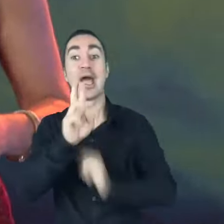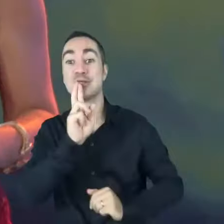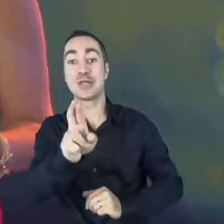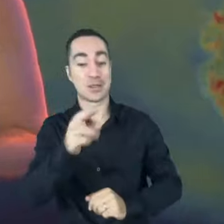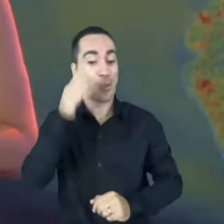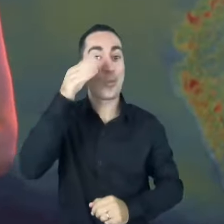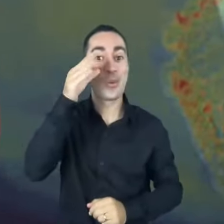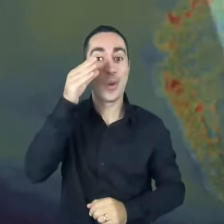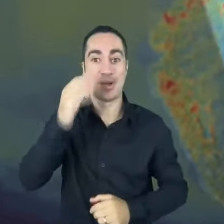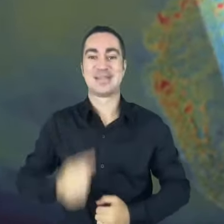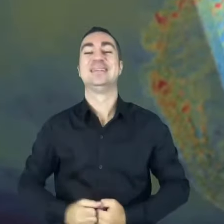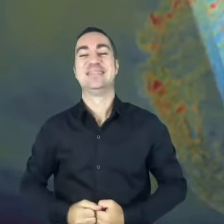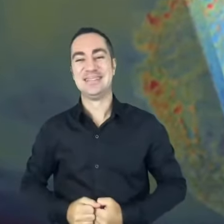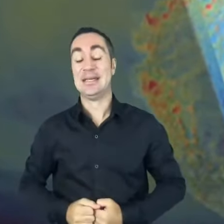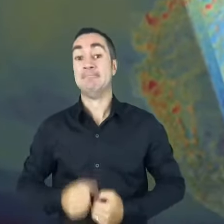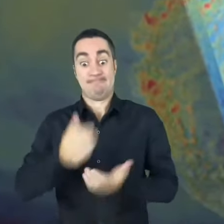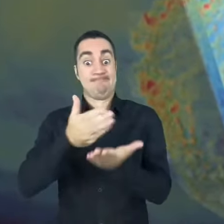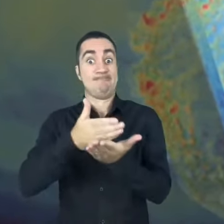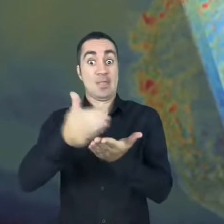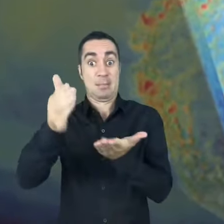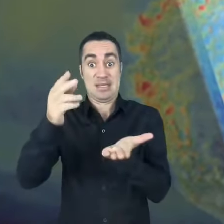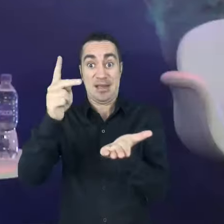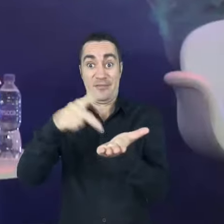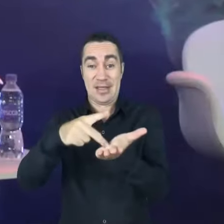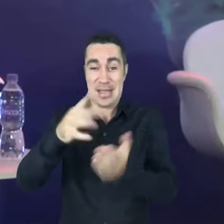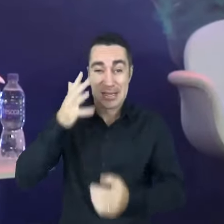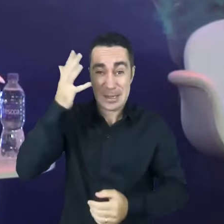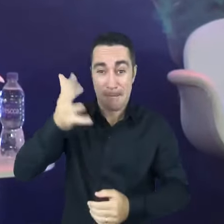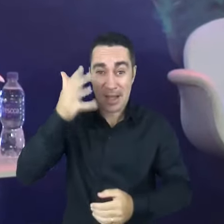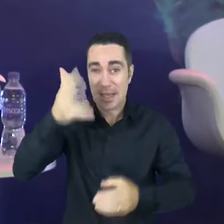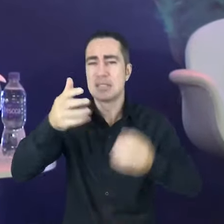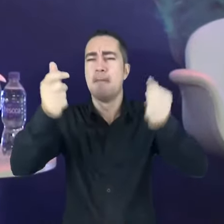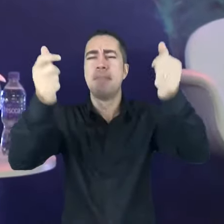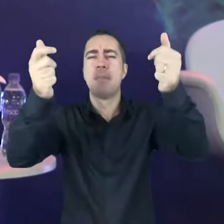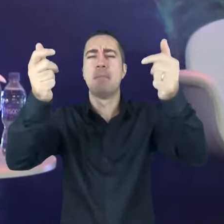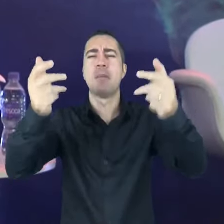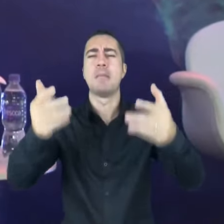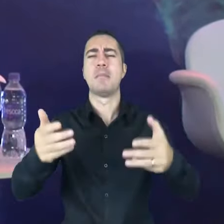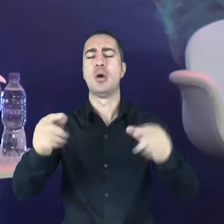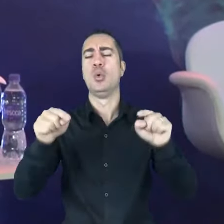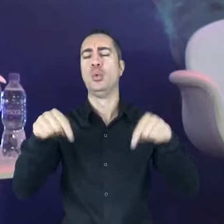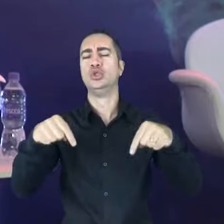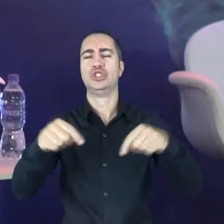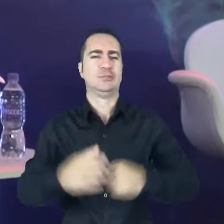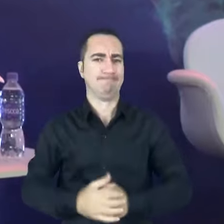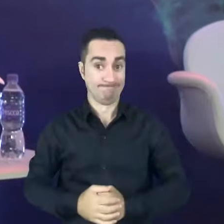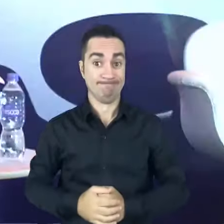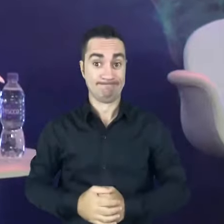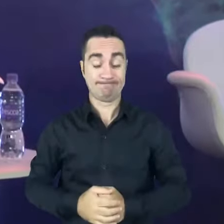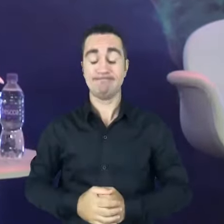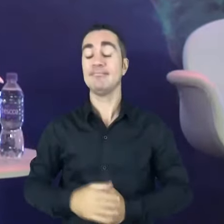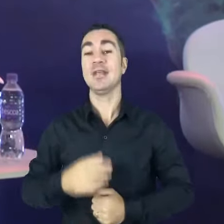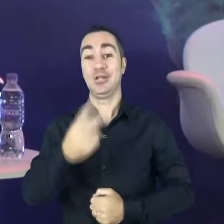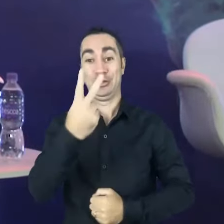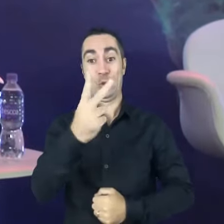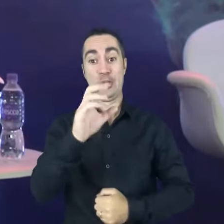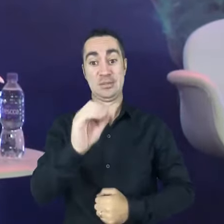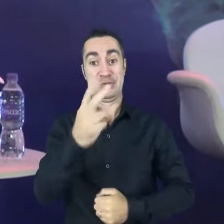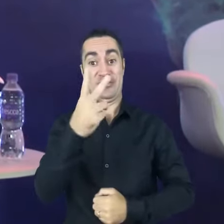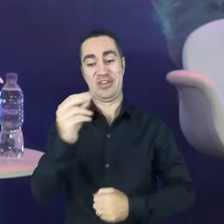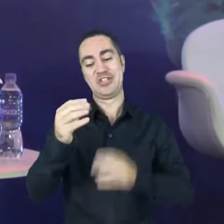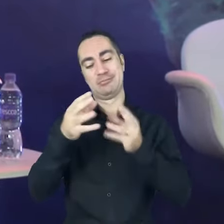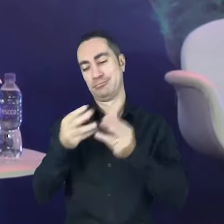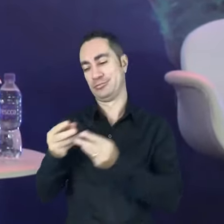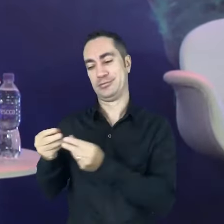dar o pontapé no Sustainable Talks de hoje. Então, e deixamos 2020 para trás, né?